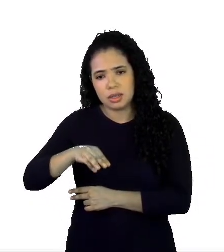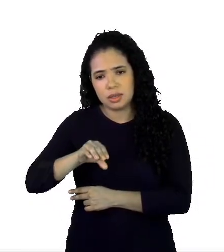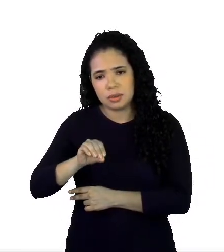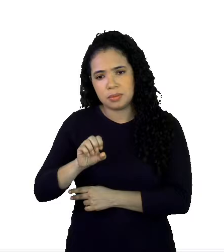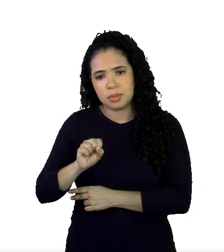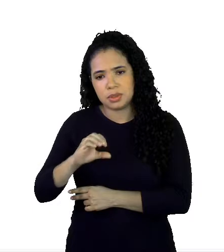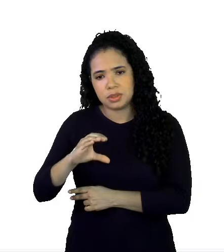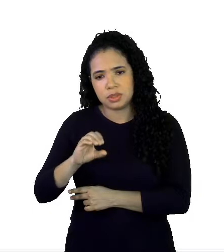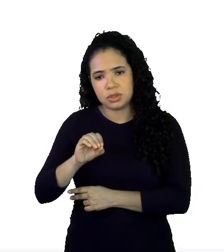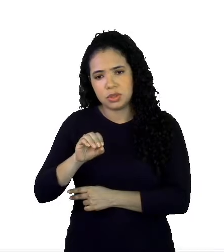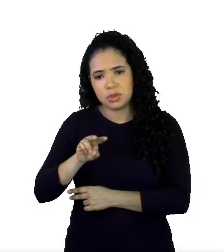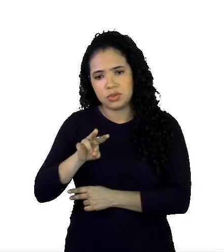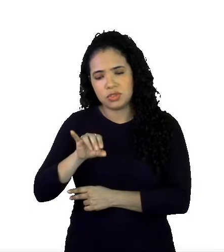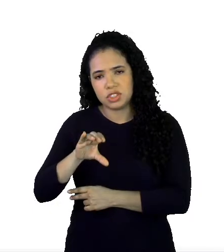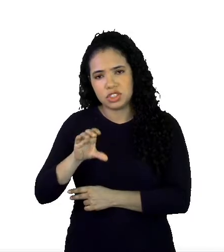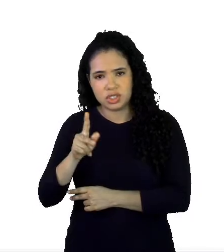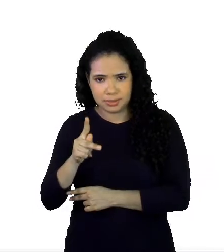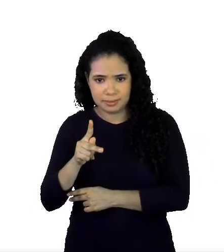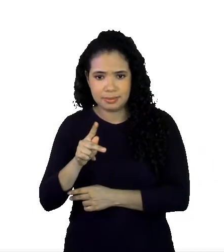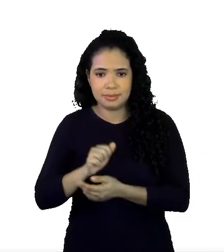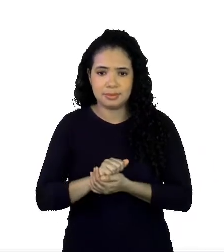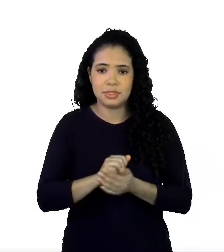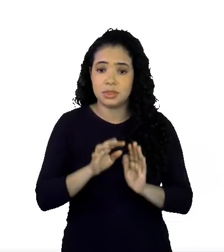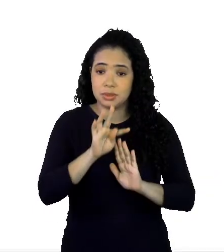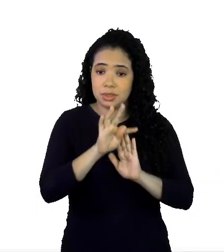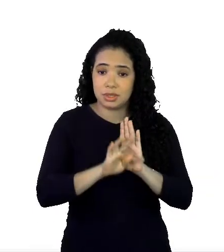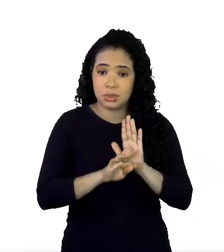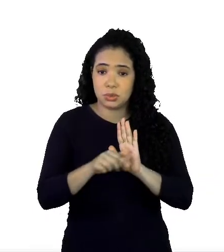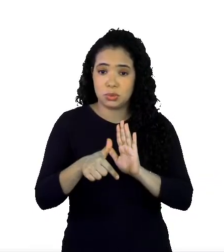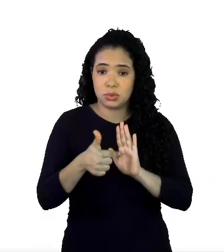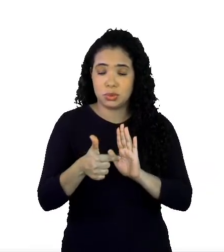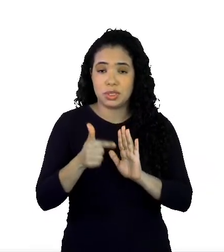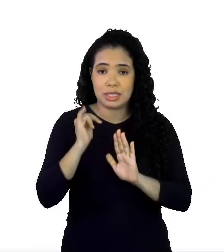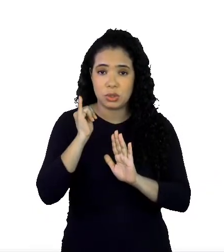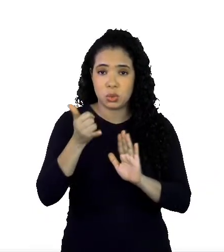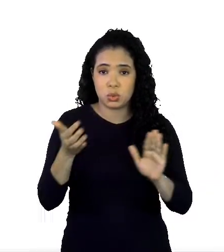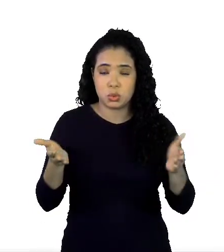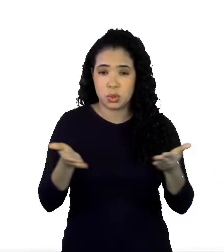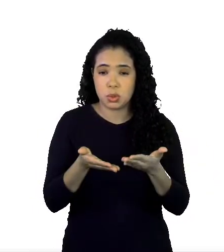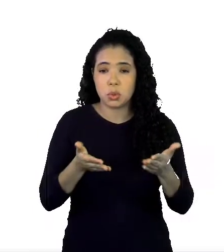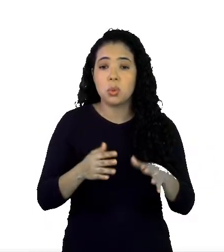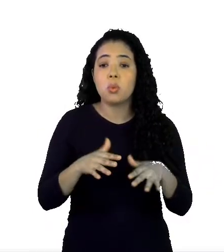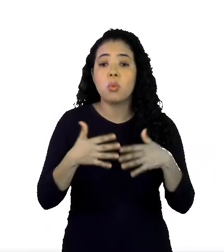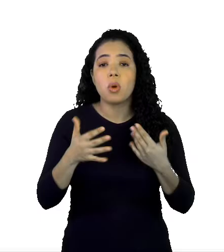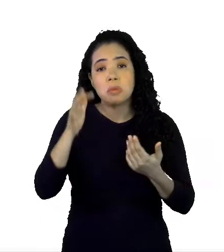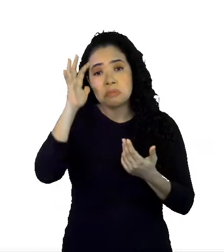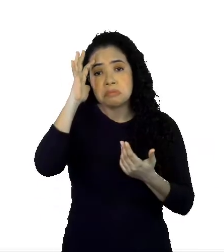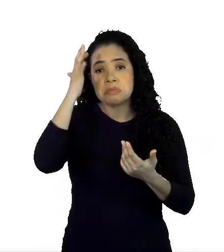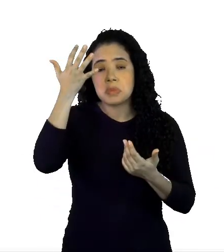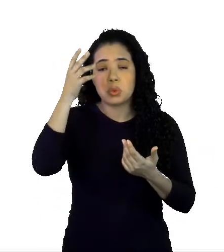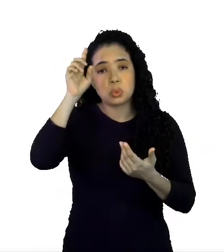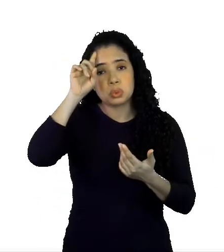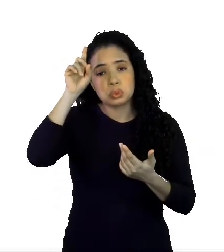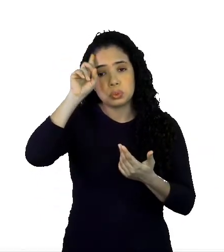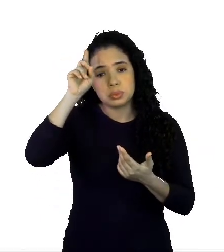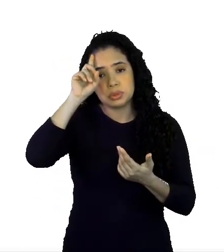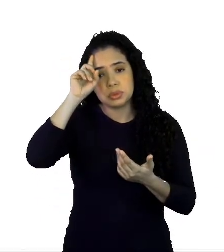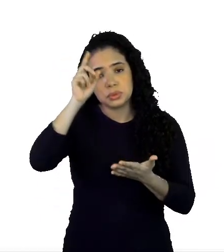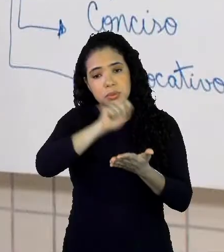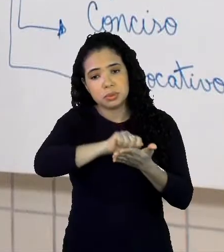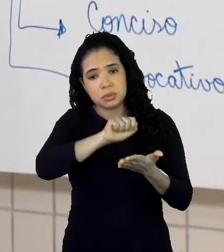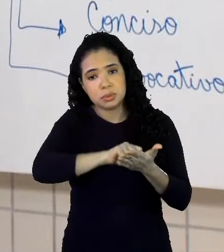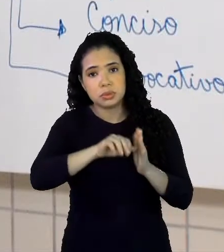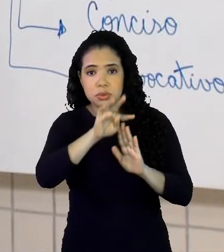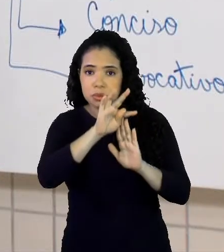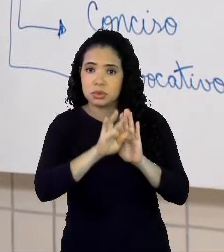texto 2, ele é inspirado em notícias atuais. Qual fato do cotidiano motivou a escrita desse texto,